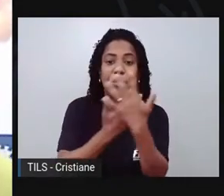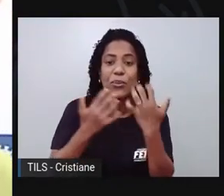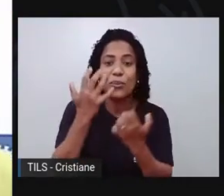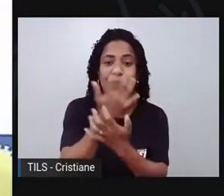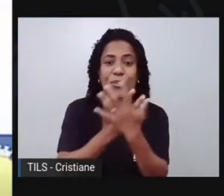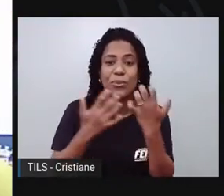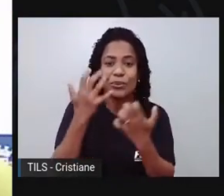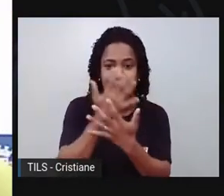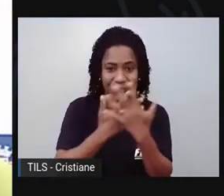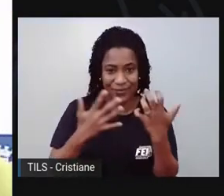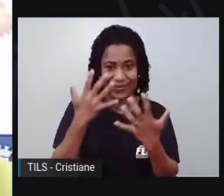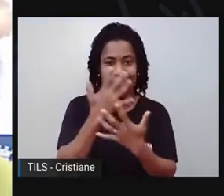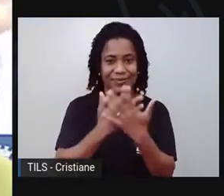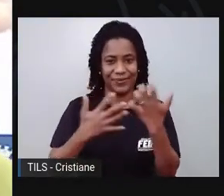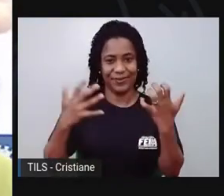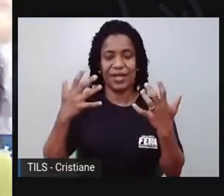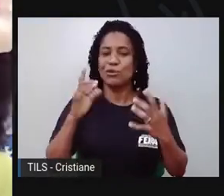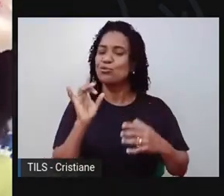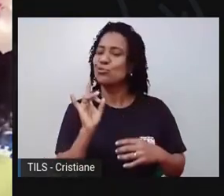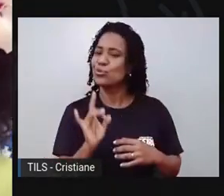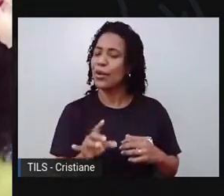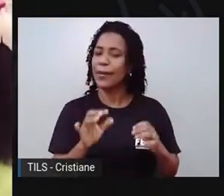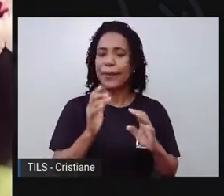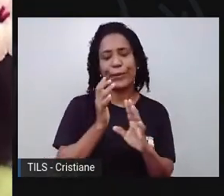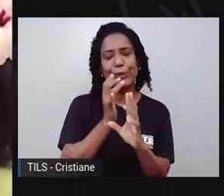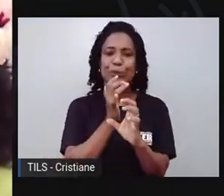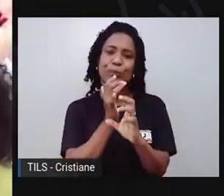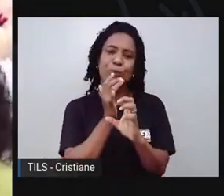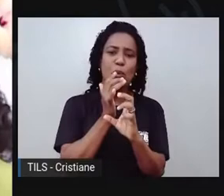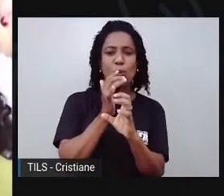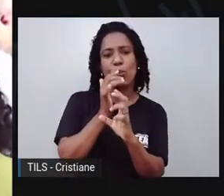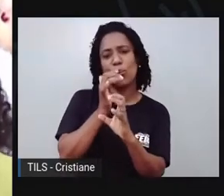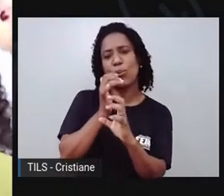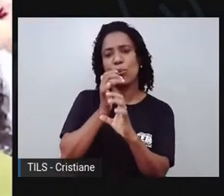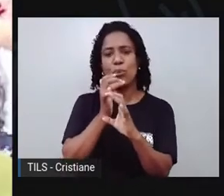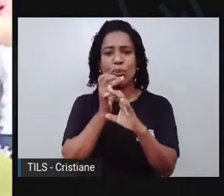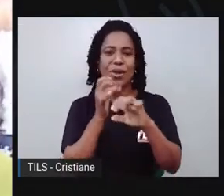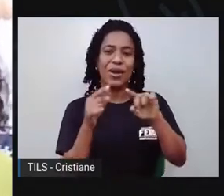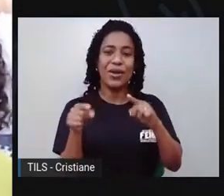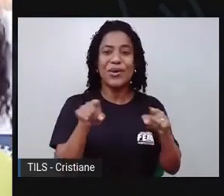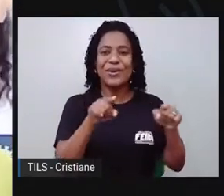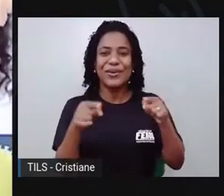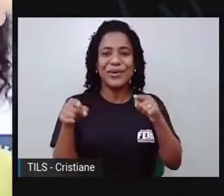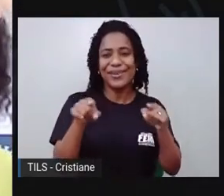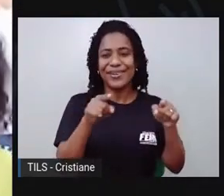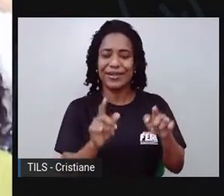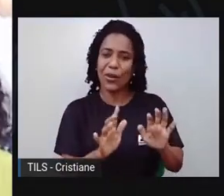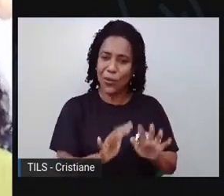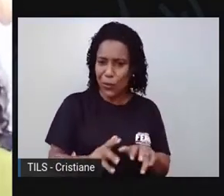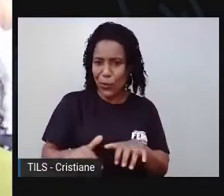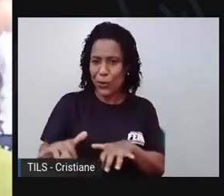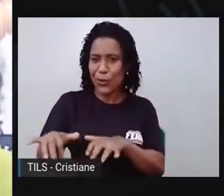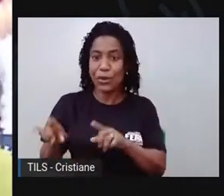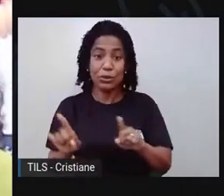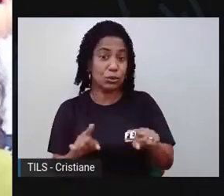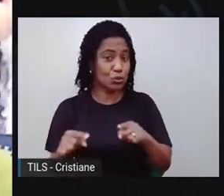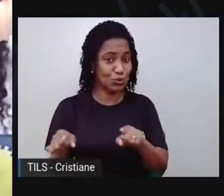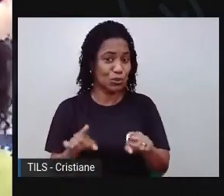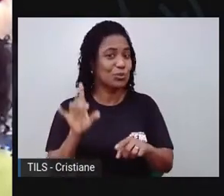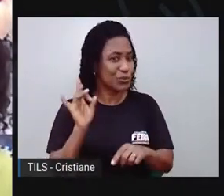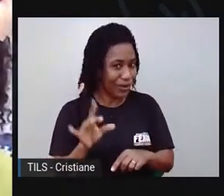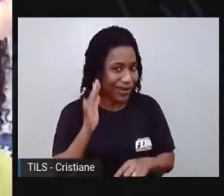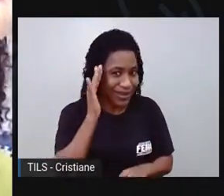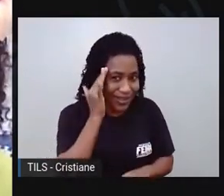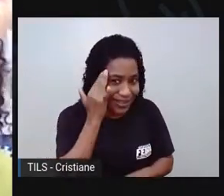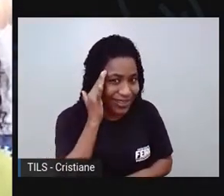o instrumento cantado, é chamado de melodia. Entendi. Vocês entenderam, meninada? Já aprendemos